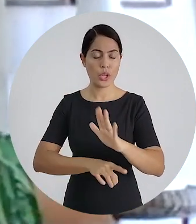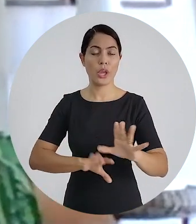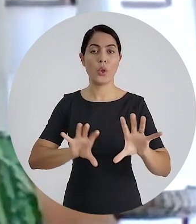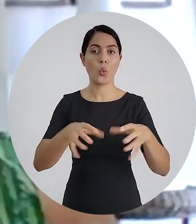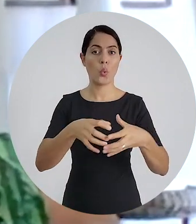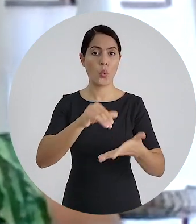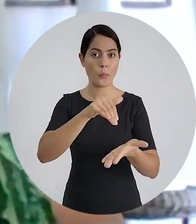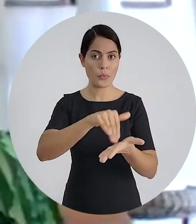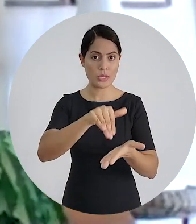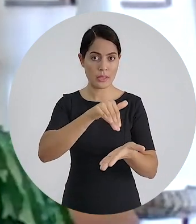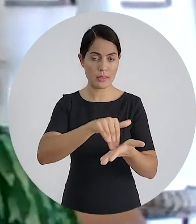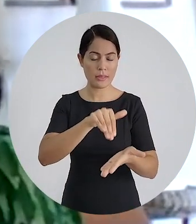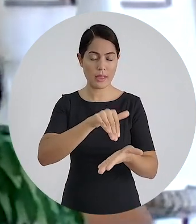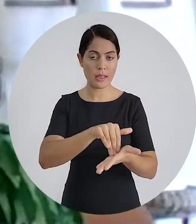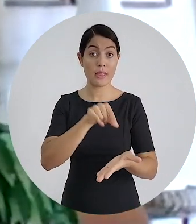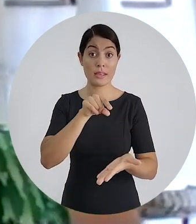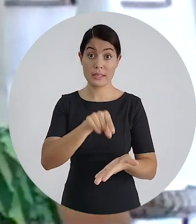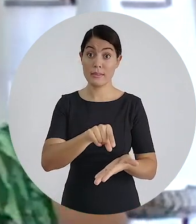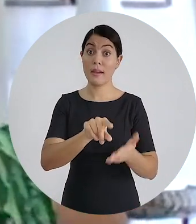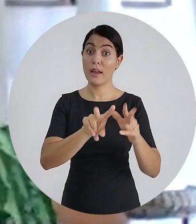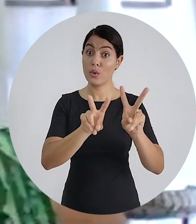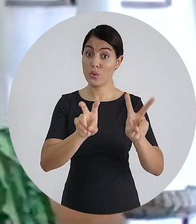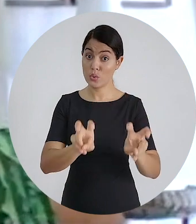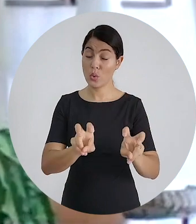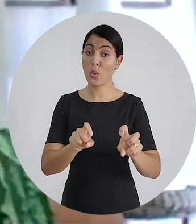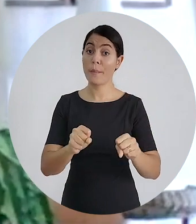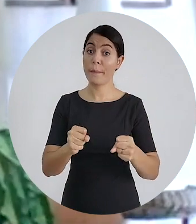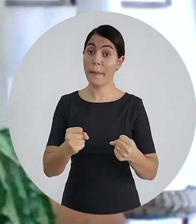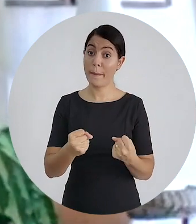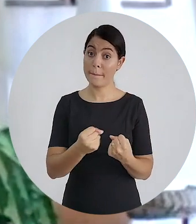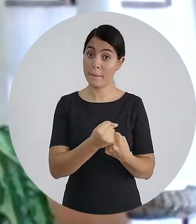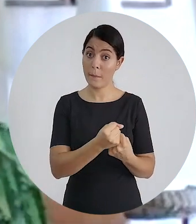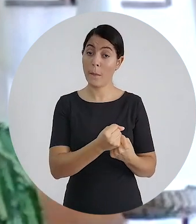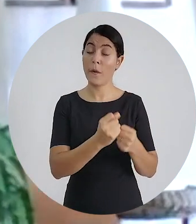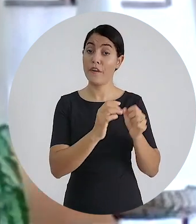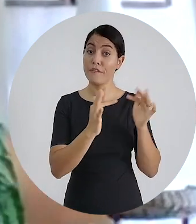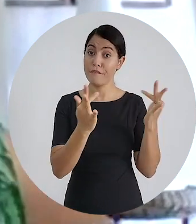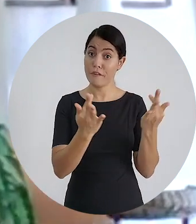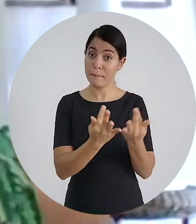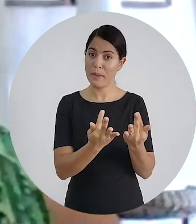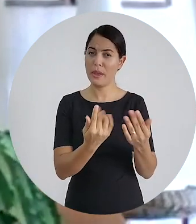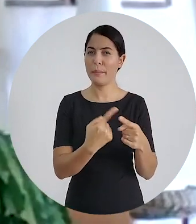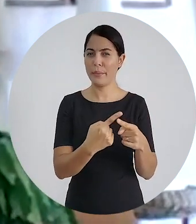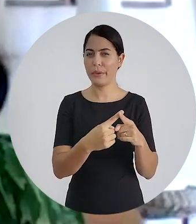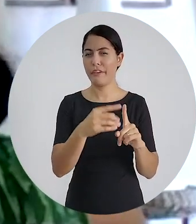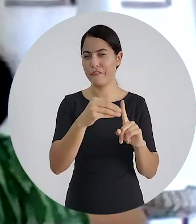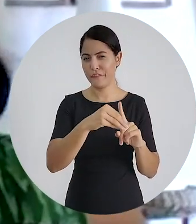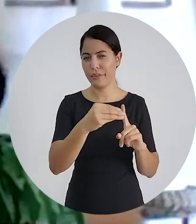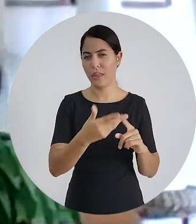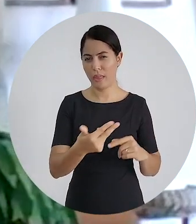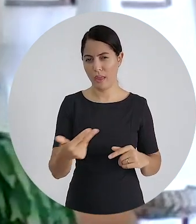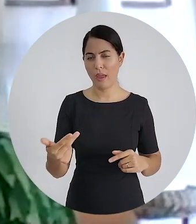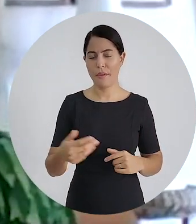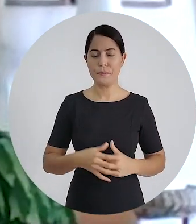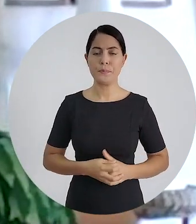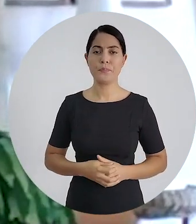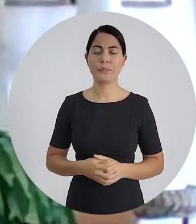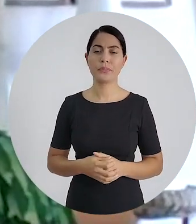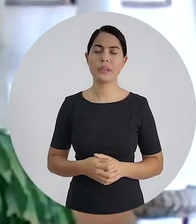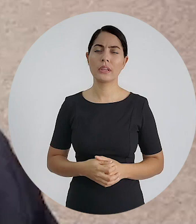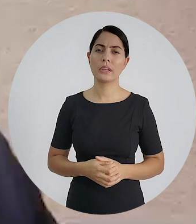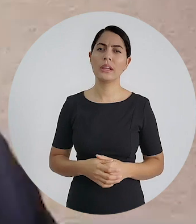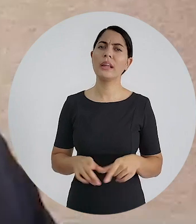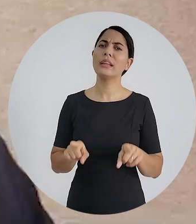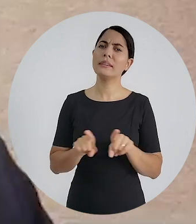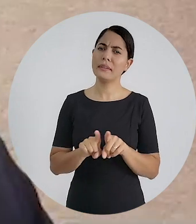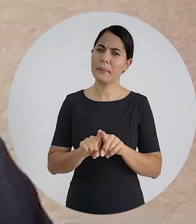conselhos dos direitos, com as secretarias que tratam da assistência a essas famílias vulneráveis. A senhora